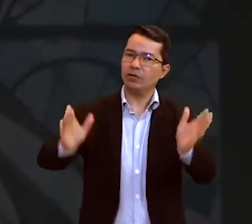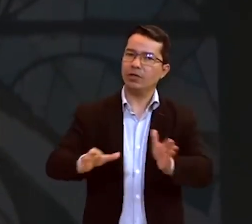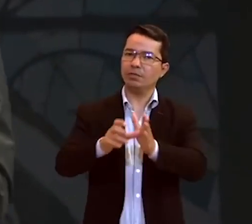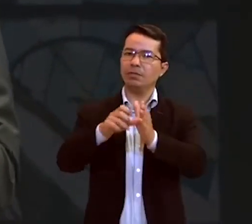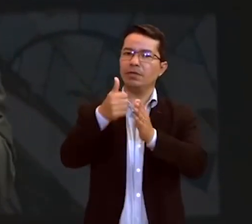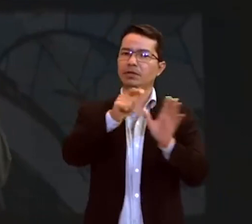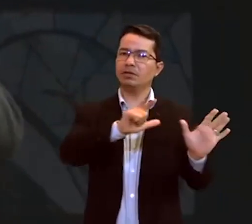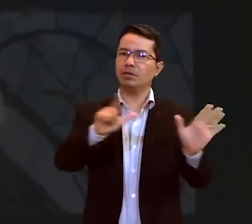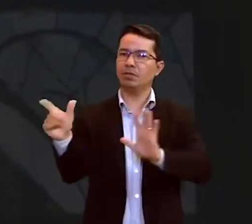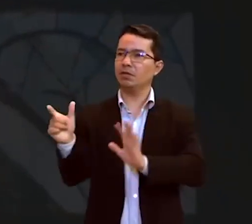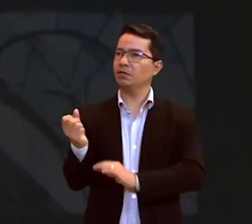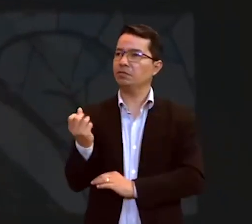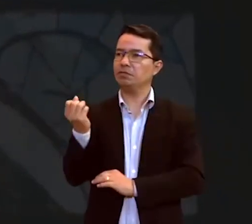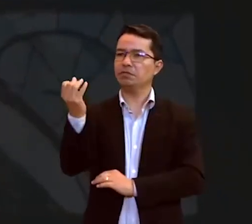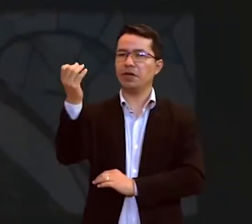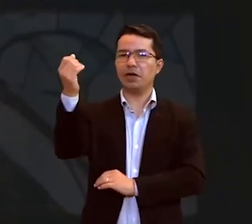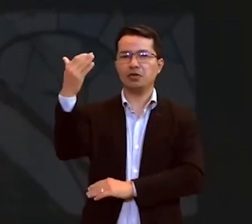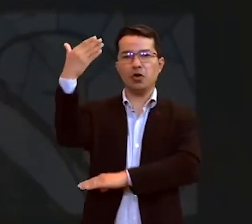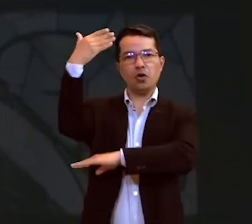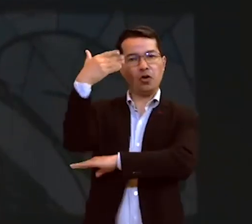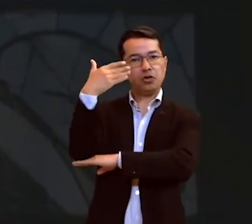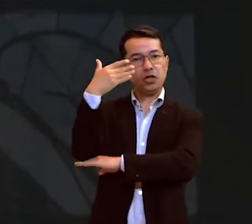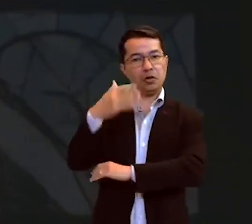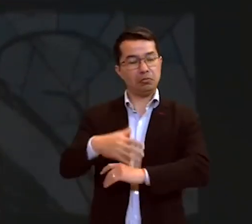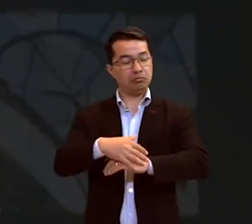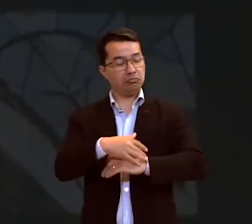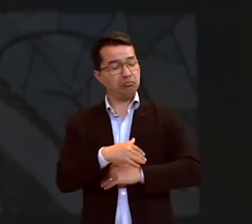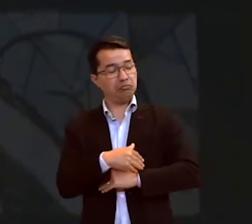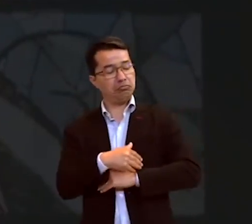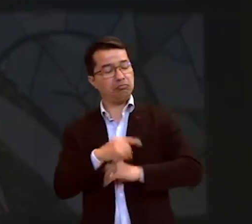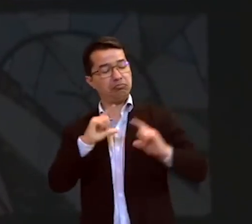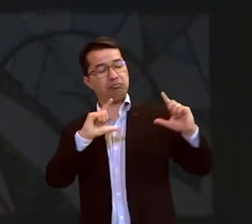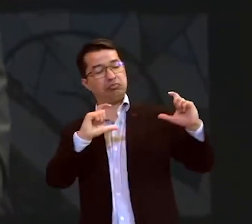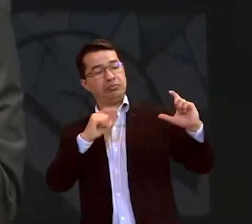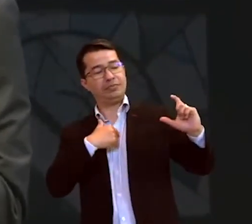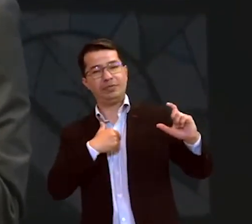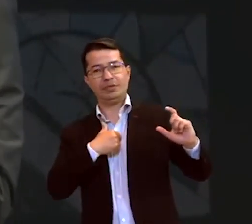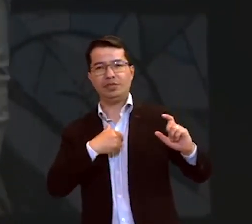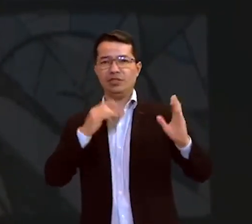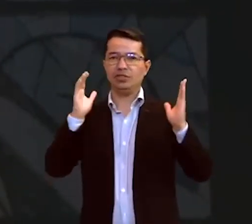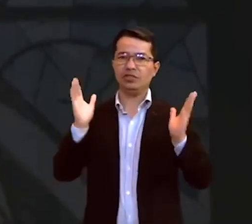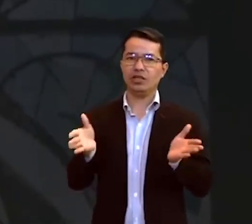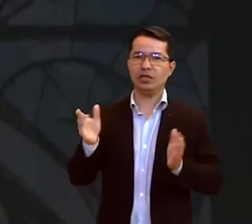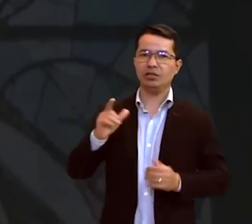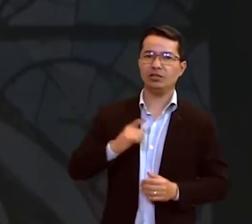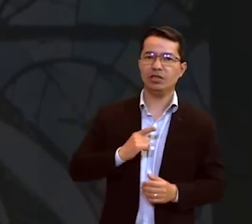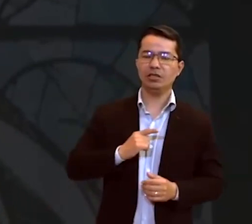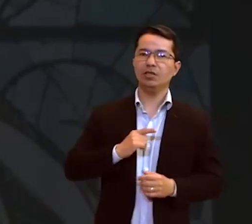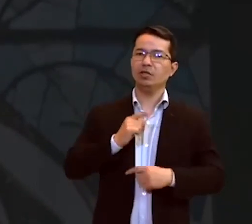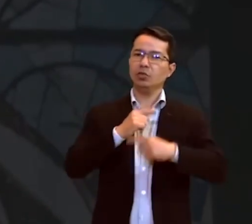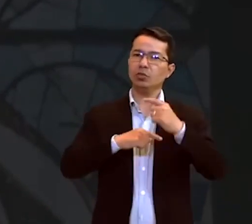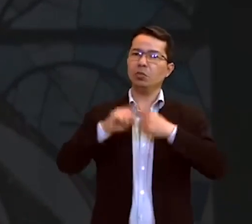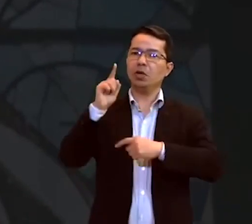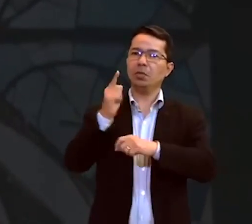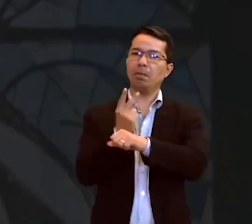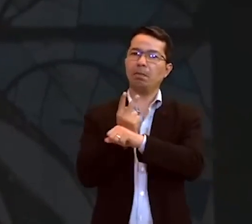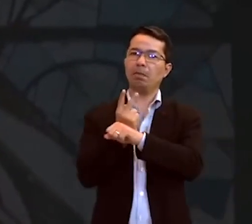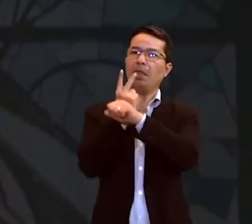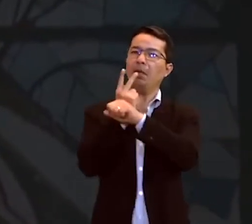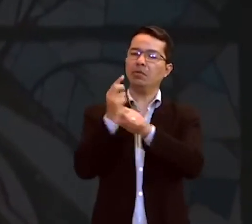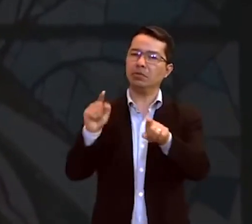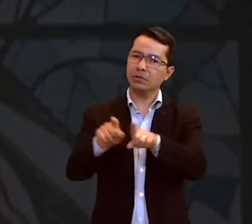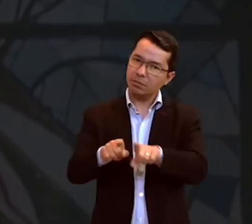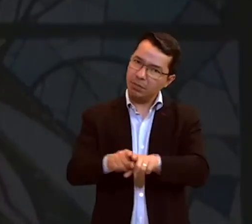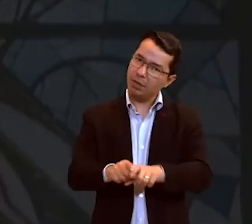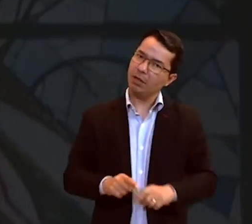empresa, e aí tirou foto lá no hotel e ganhou um prêmio da empresa de valor. O pessoal falou assim, eu estou aqui 3 anos, nunca ganhei isso aí, você está brincando comigo?